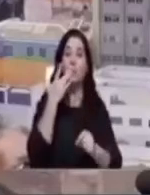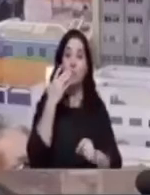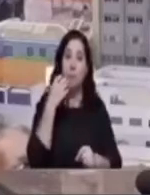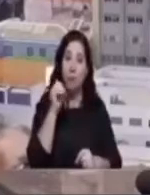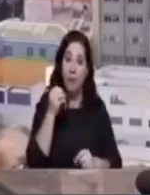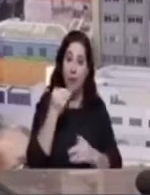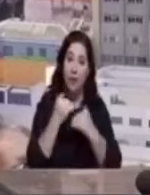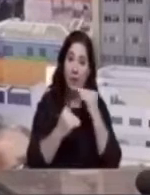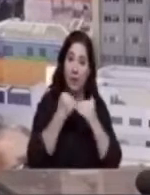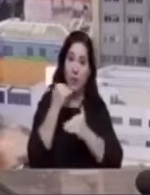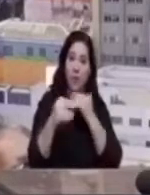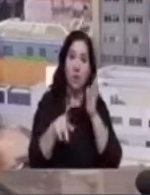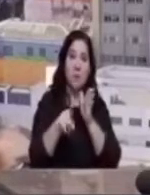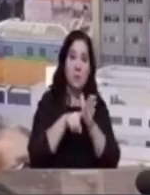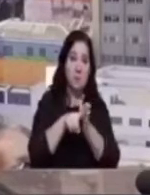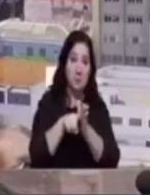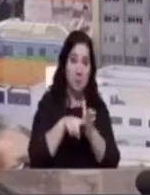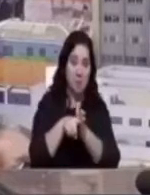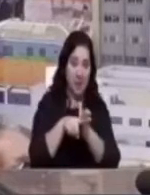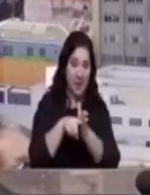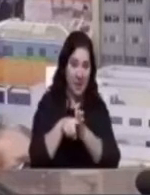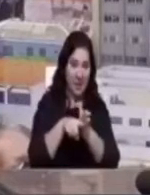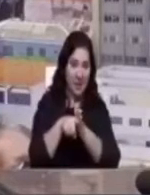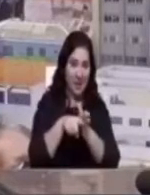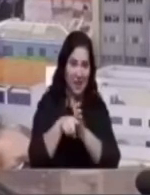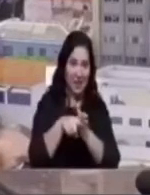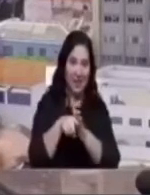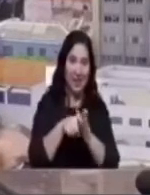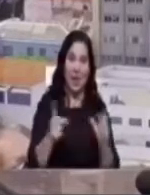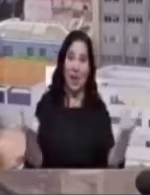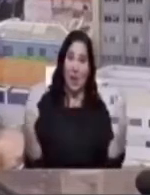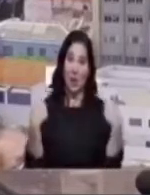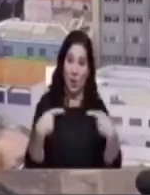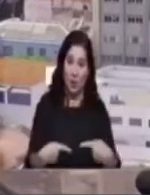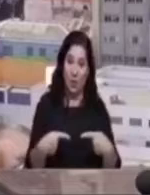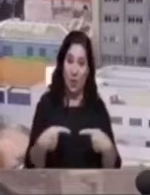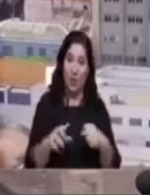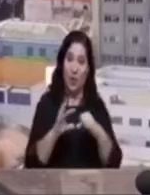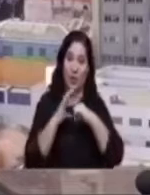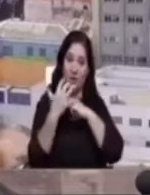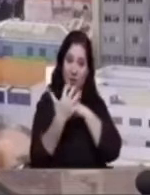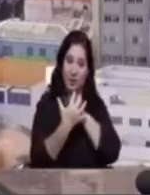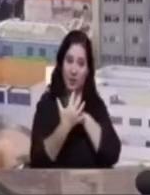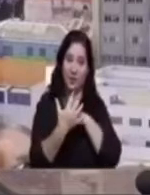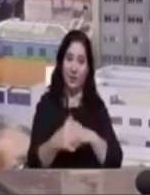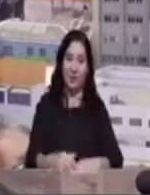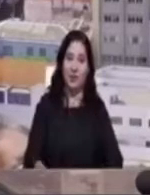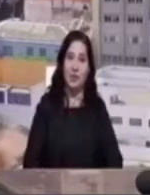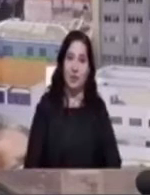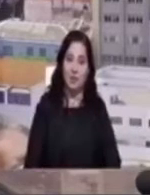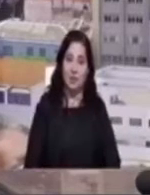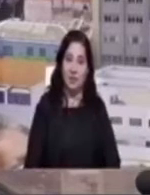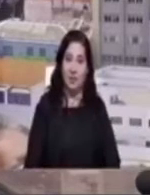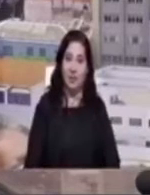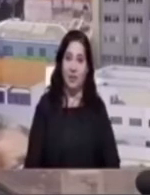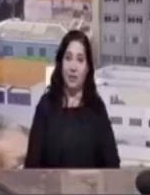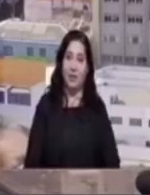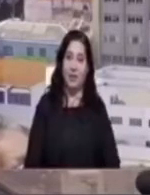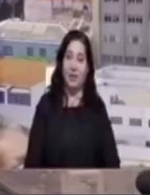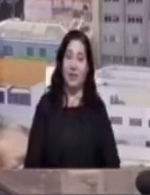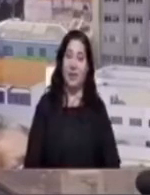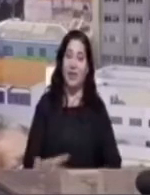De pesquisa inovadora contra o Covid. Senhor presidente, os investimentos serão em torno